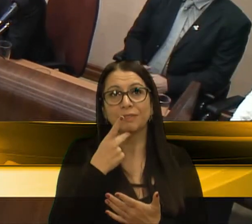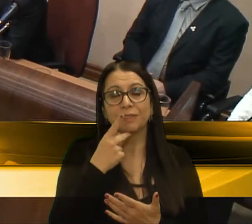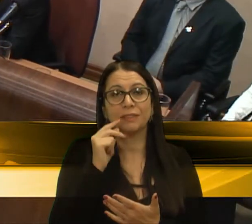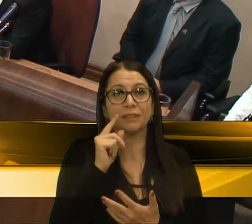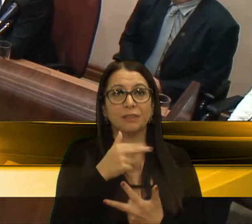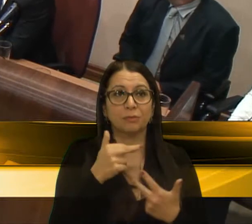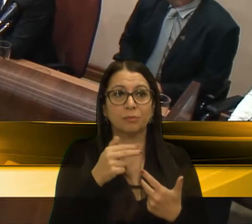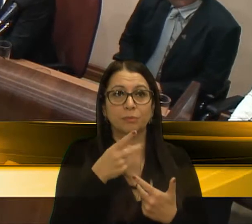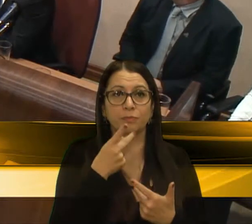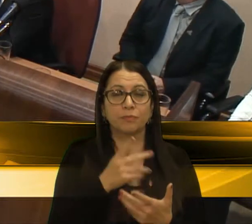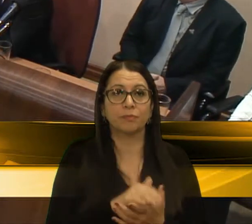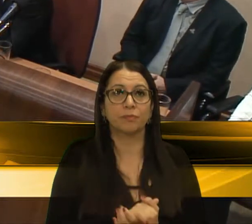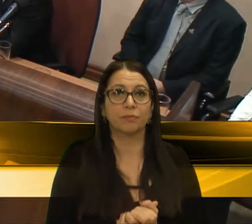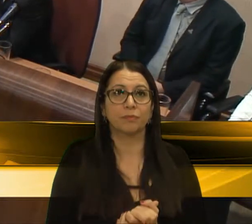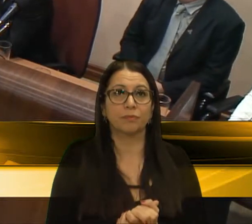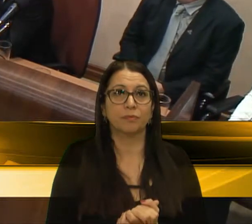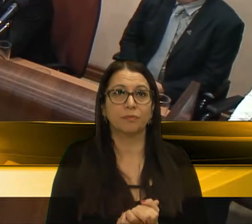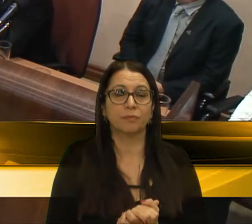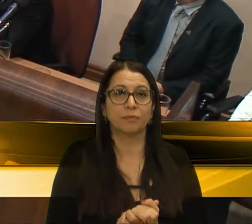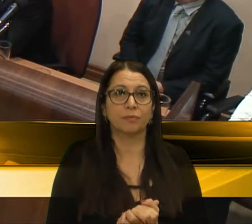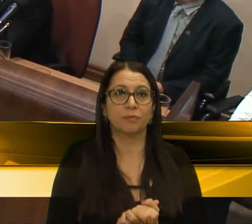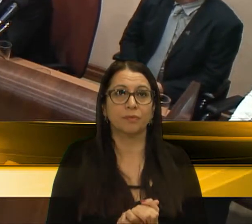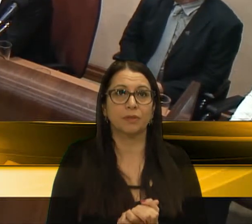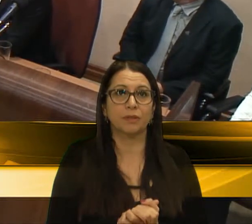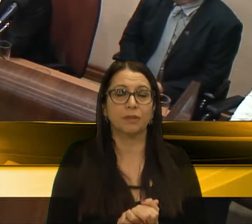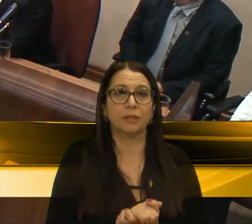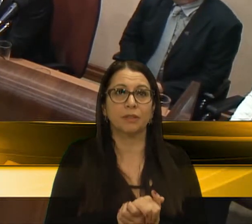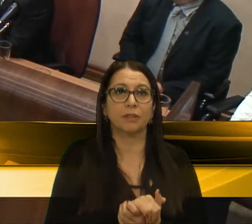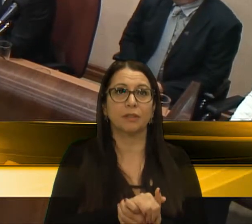aqui, que a reformatação desse